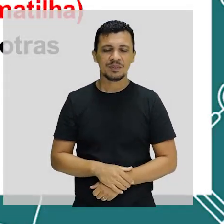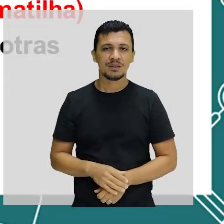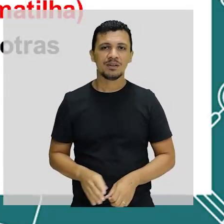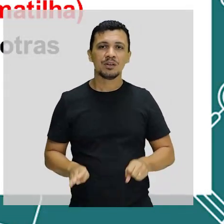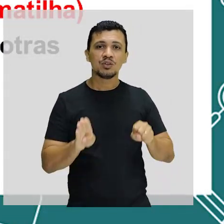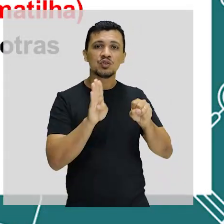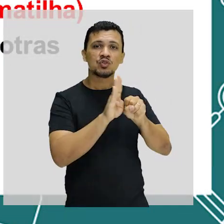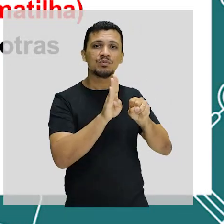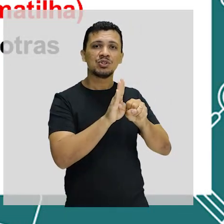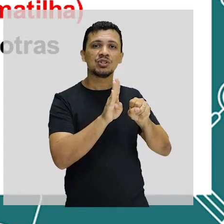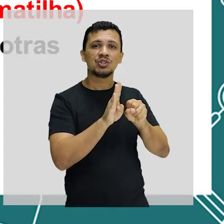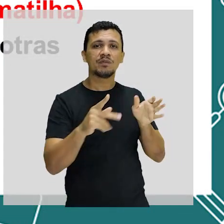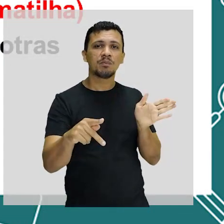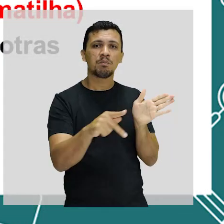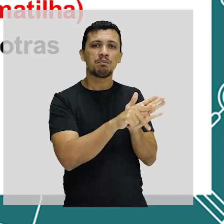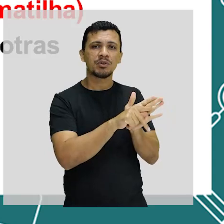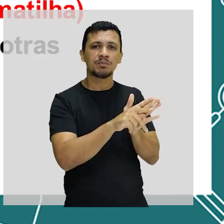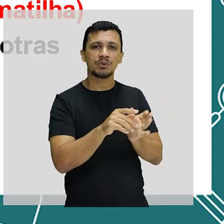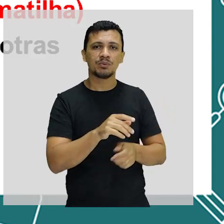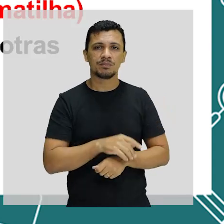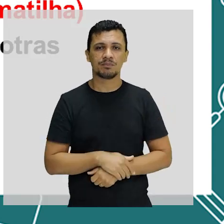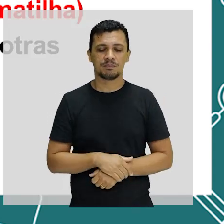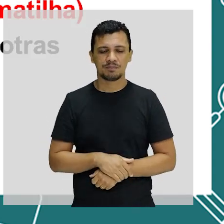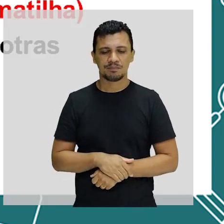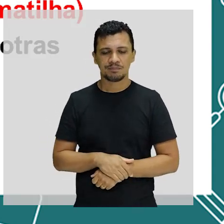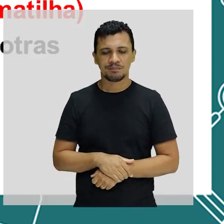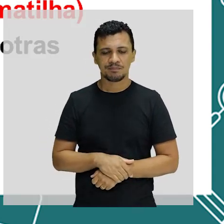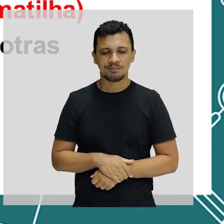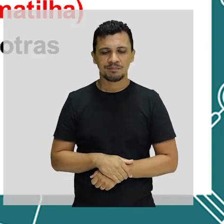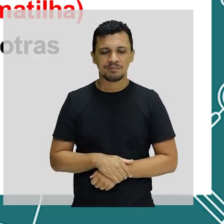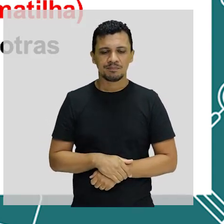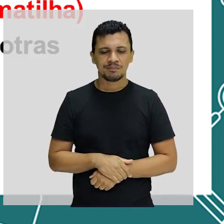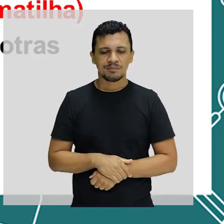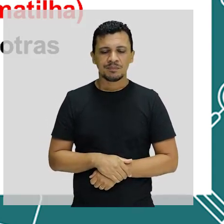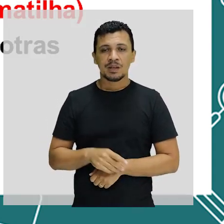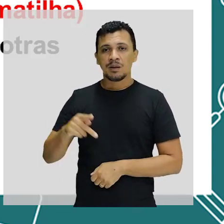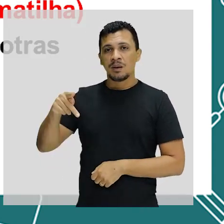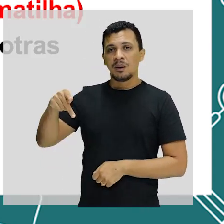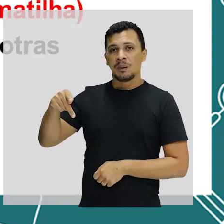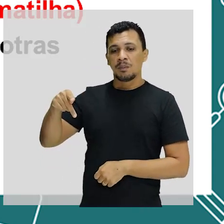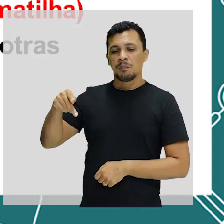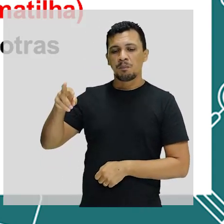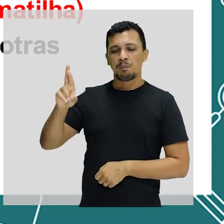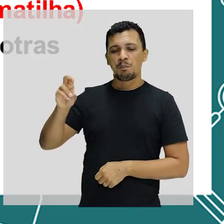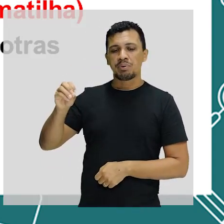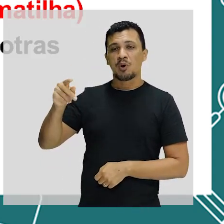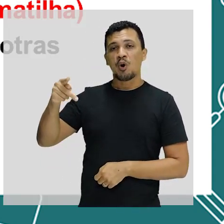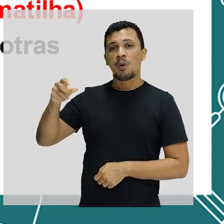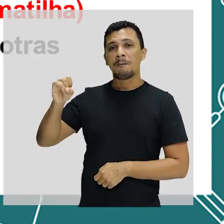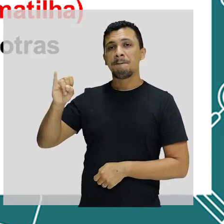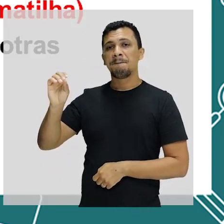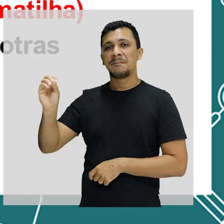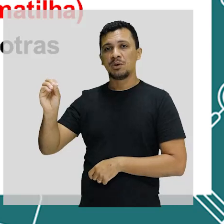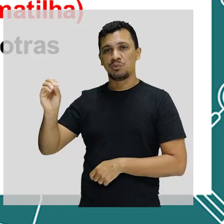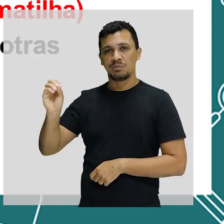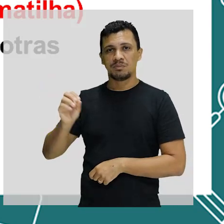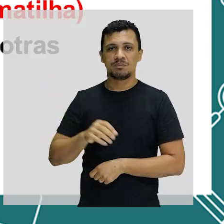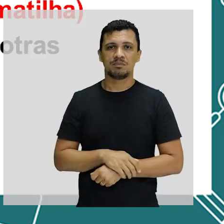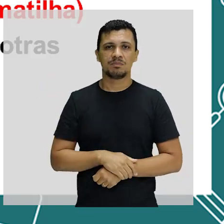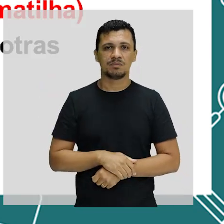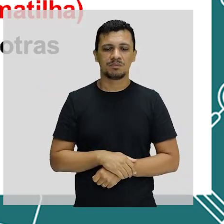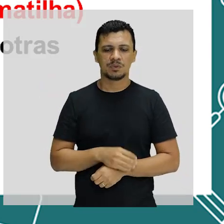Substantivo próprio. É próprio mesmo, tá? Não é próprio, como em português. Então,